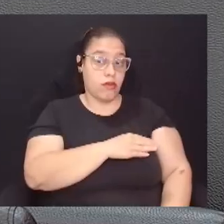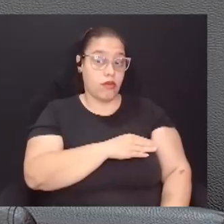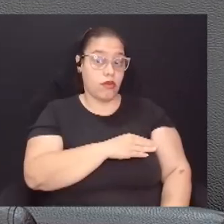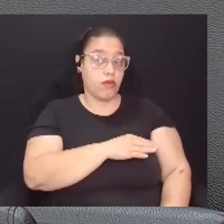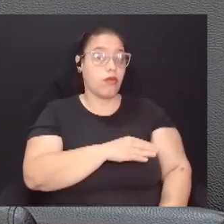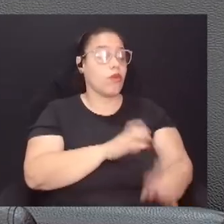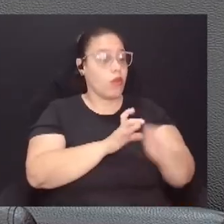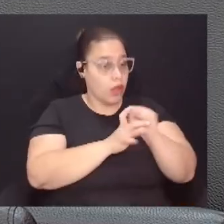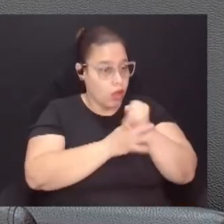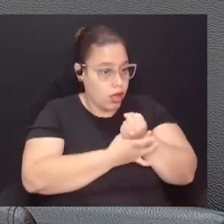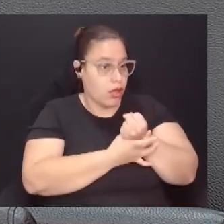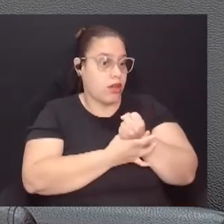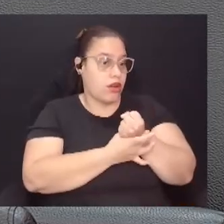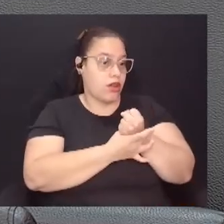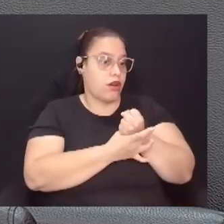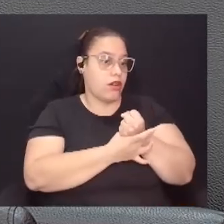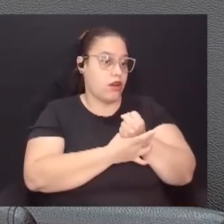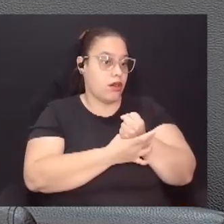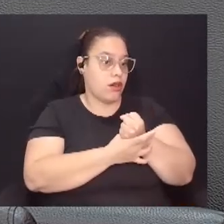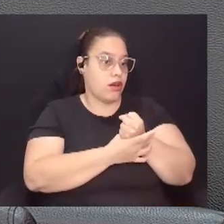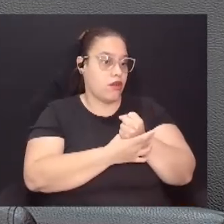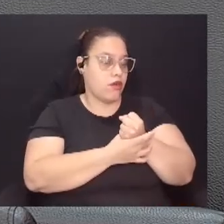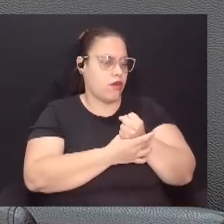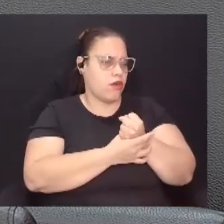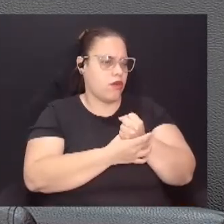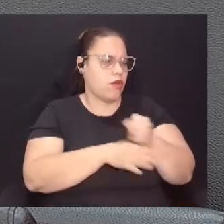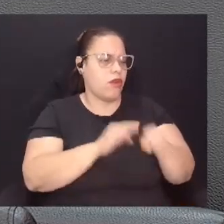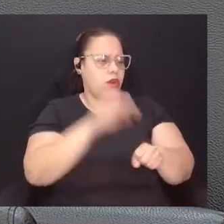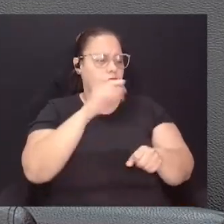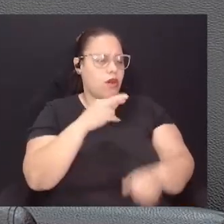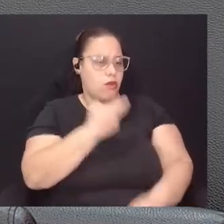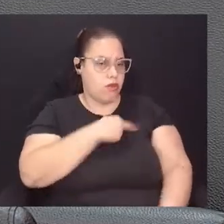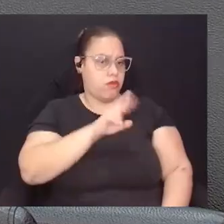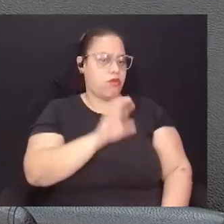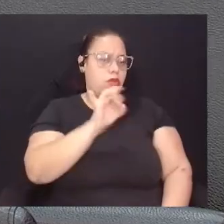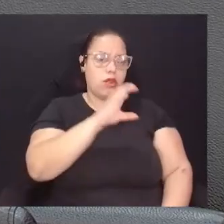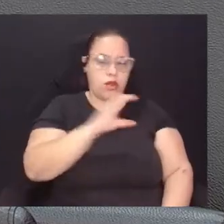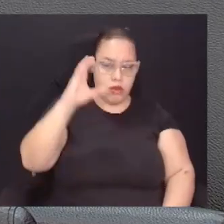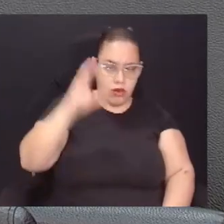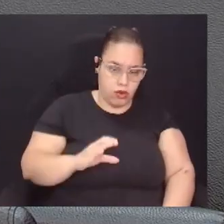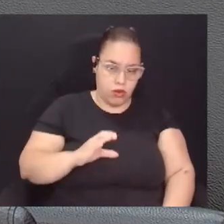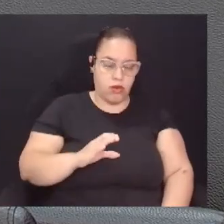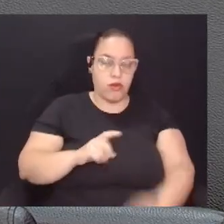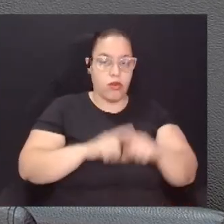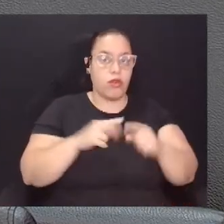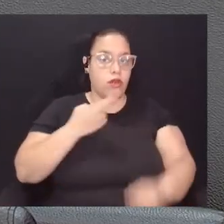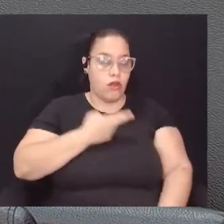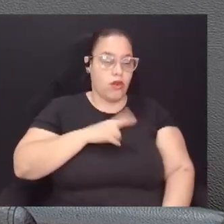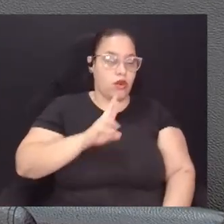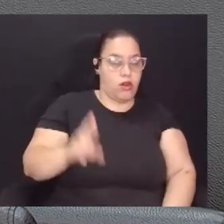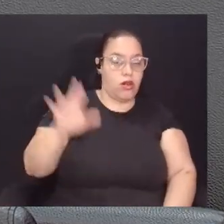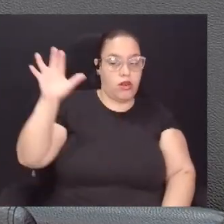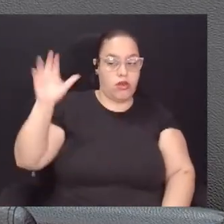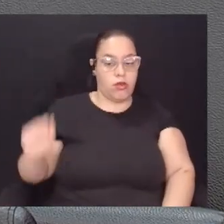estado laico garantir, né, ali a confluência de mais de uma religião, né, não apenas o catolicismo, mas também as religiões